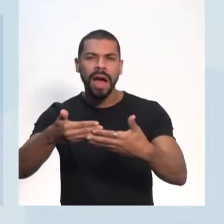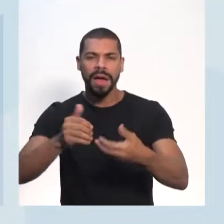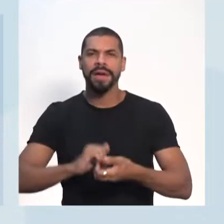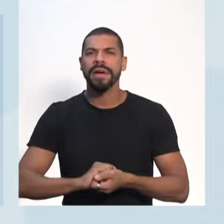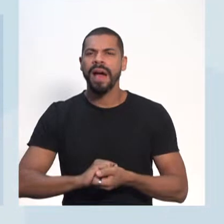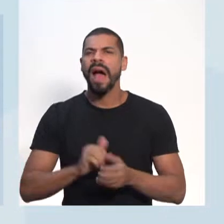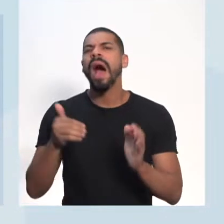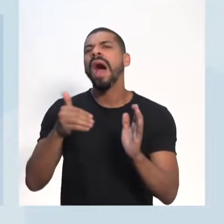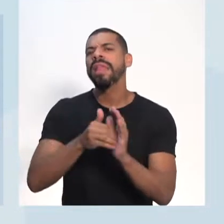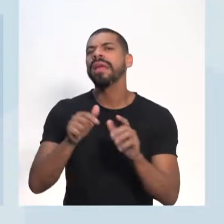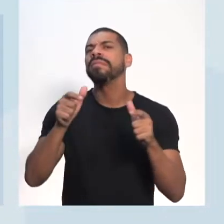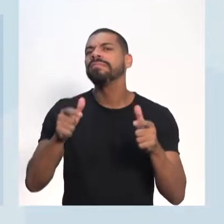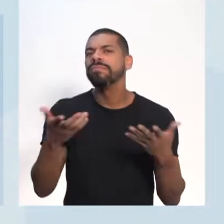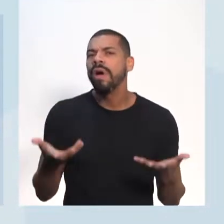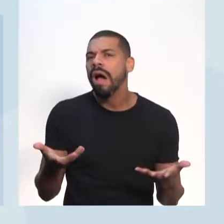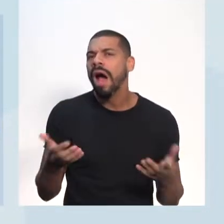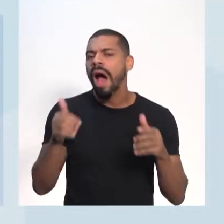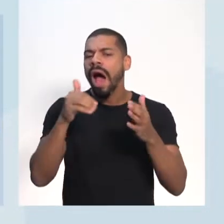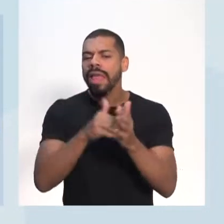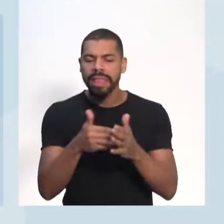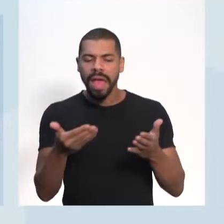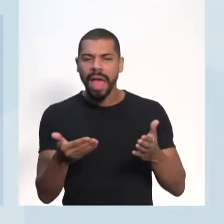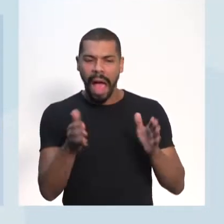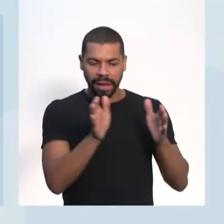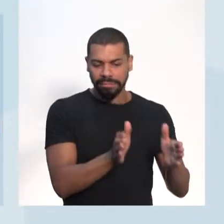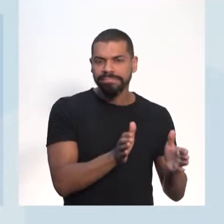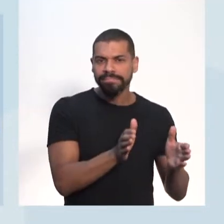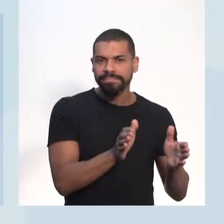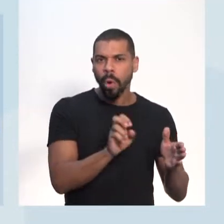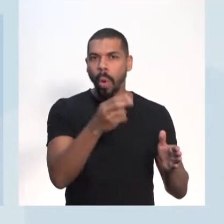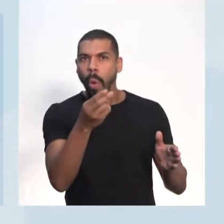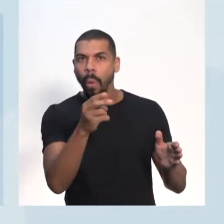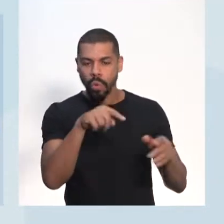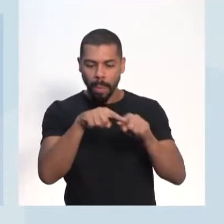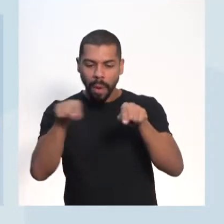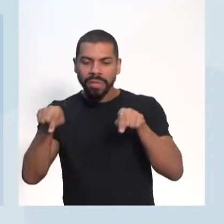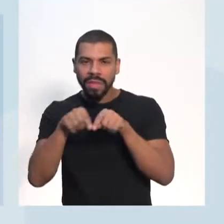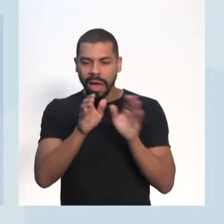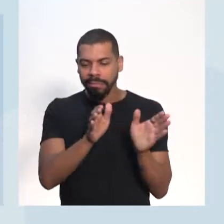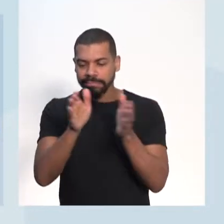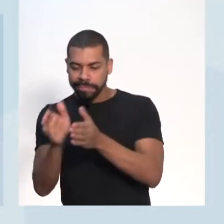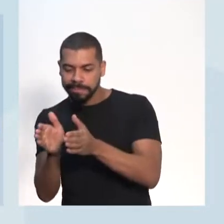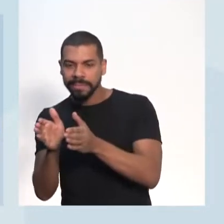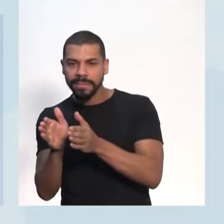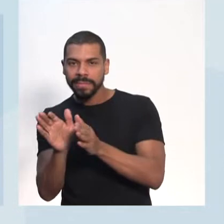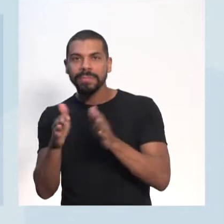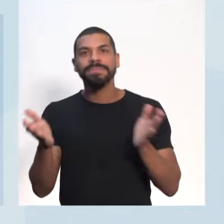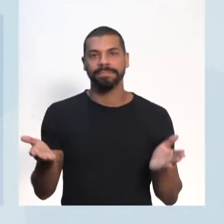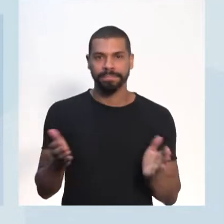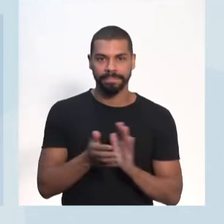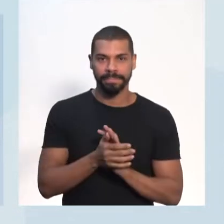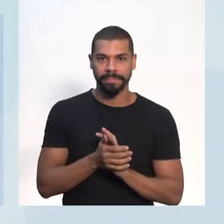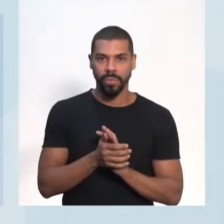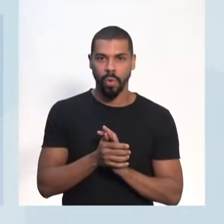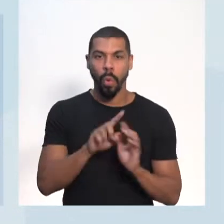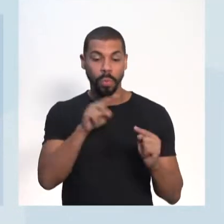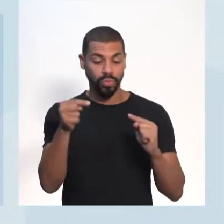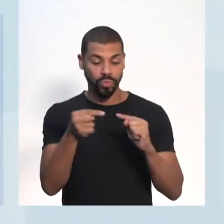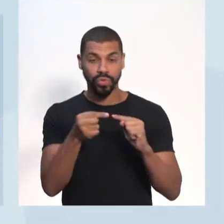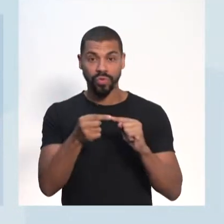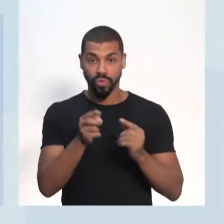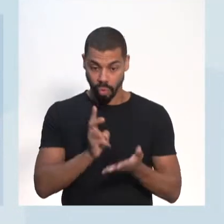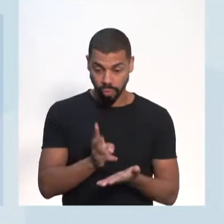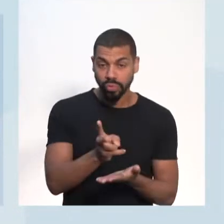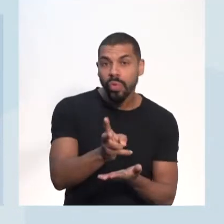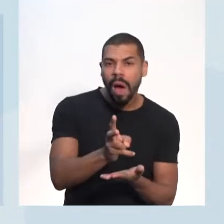Até onde eu consegui ir com os meus alunos? Até onde foi minha turma? Então, de onde eu parei e para onde eu quero ir? Então,